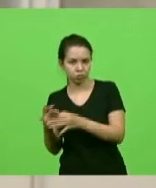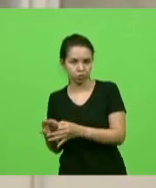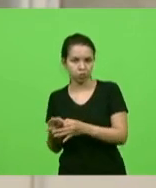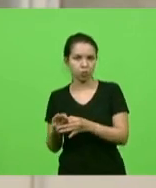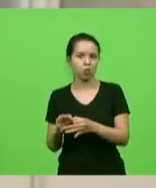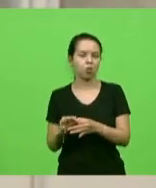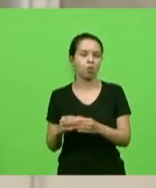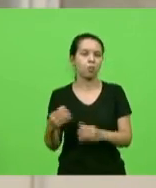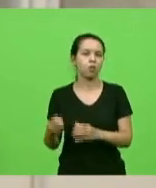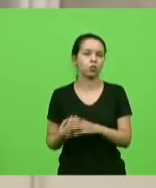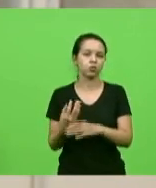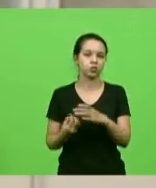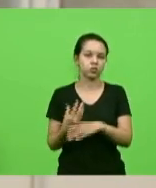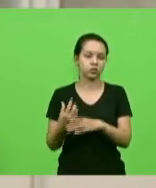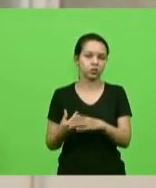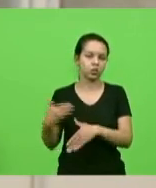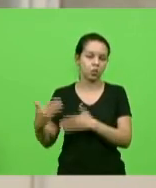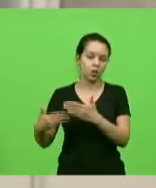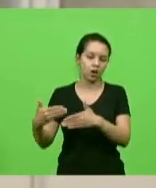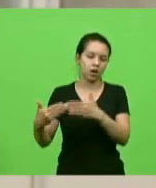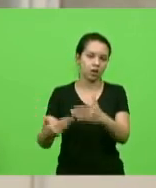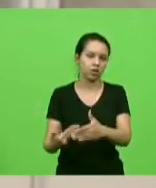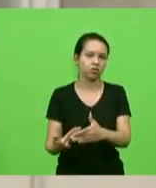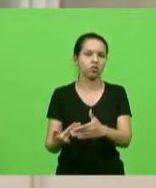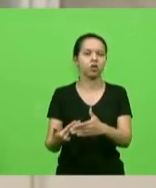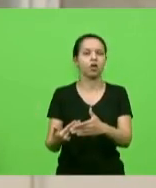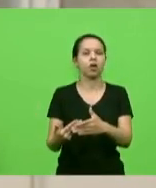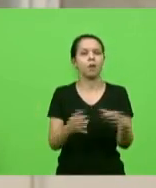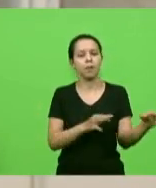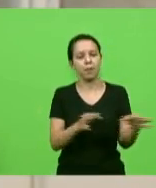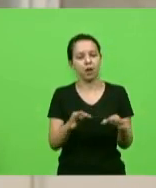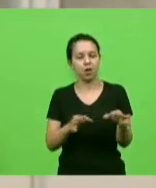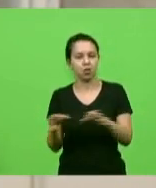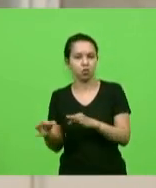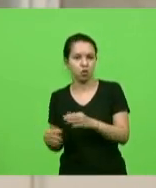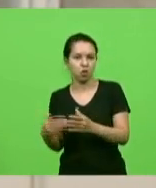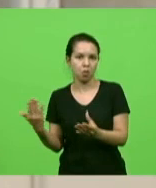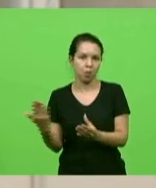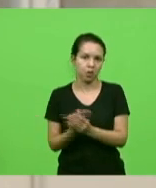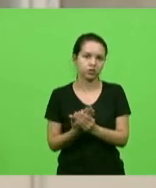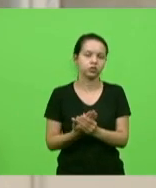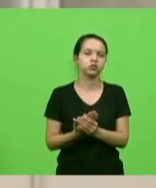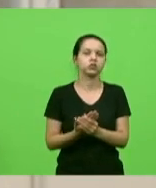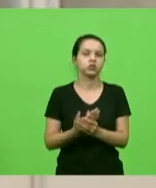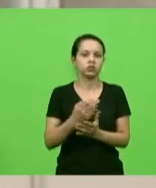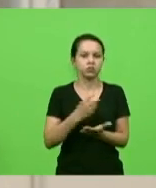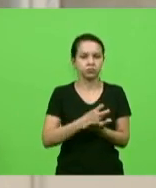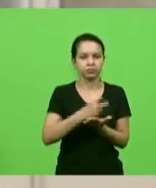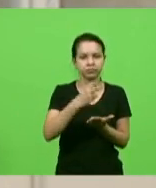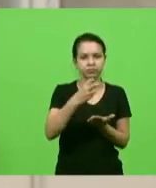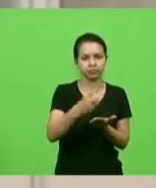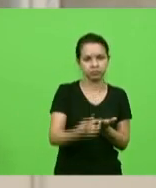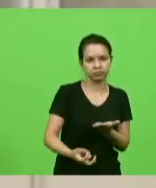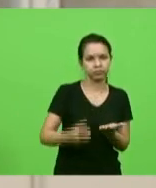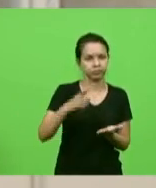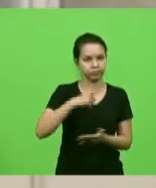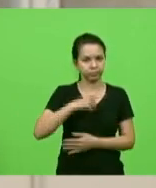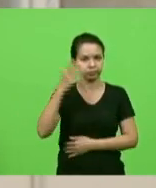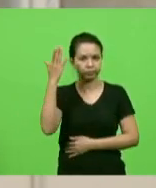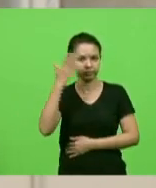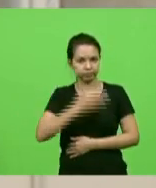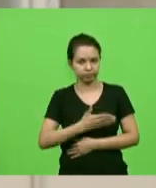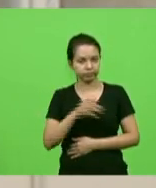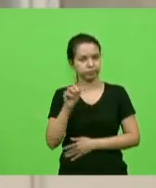durante a etapa Preparatória do processo de impeachment expressivos indícios de prova no sentido